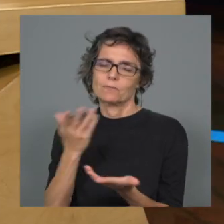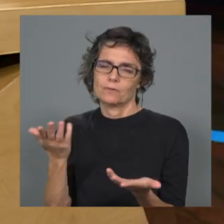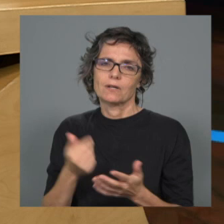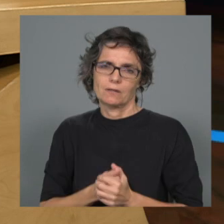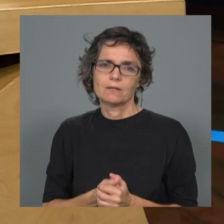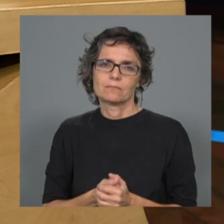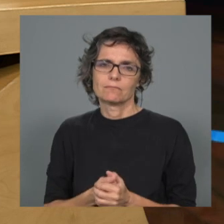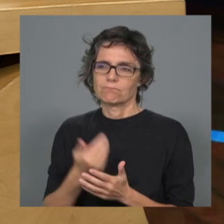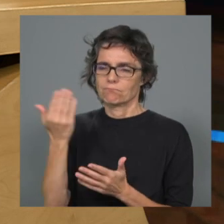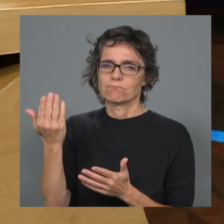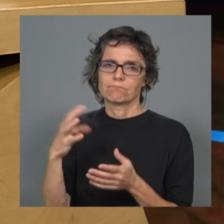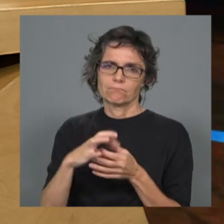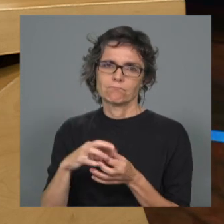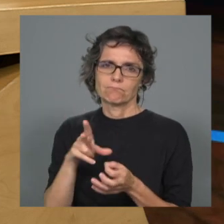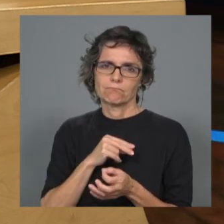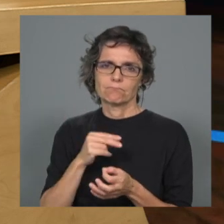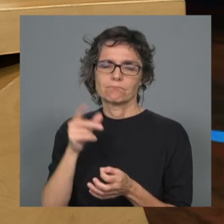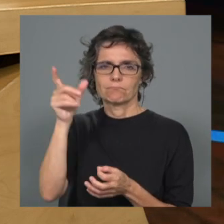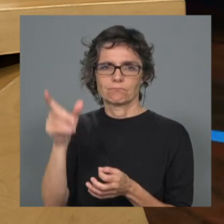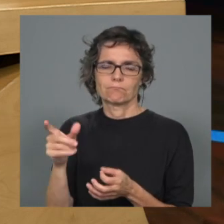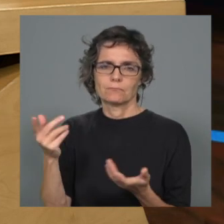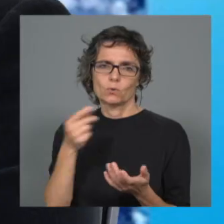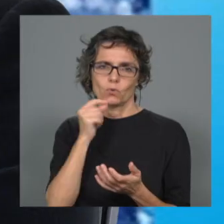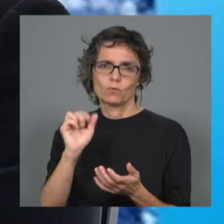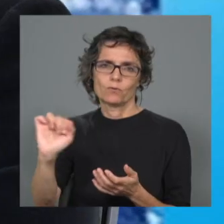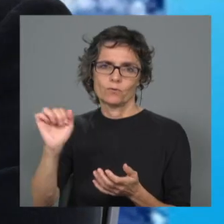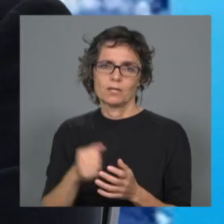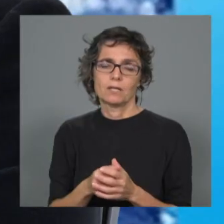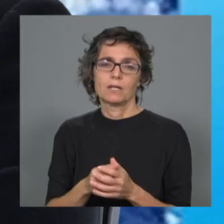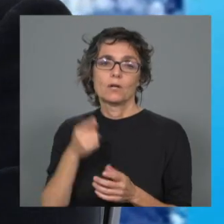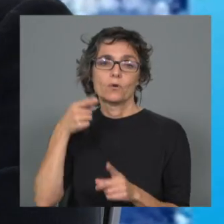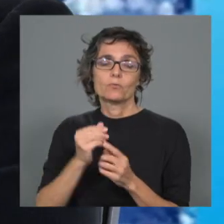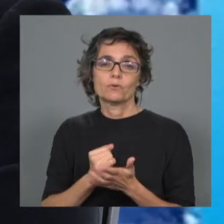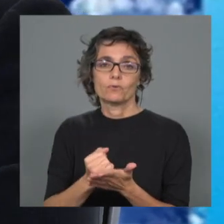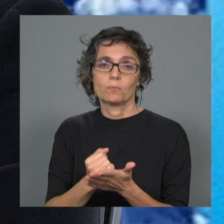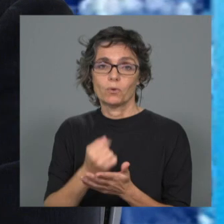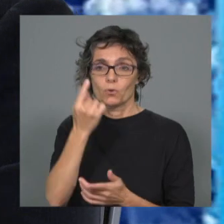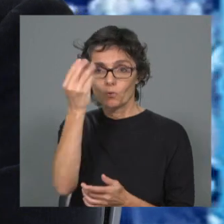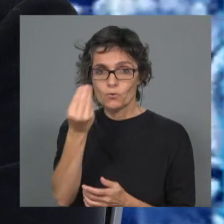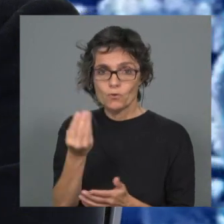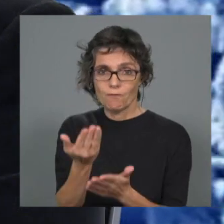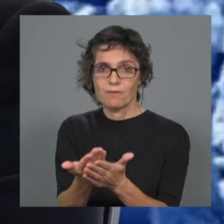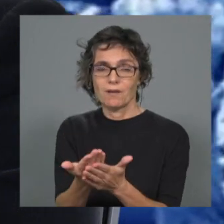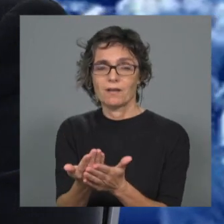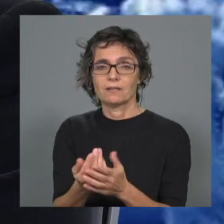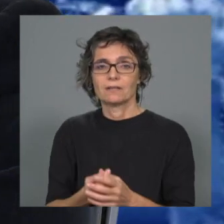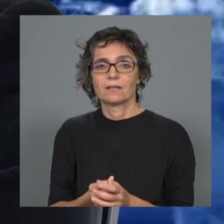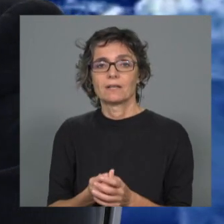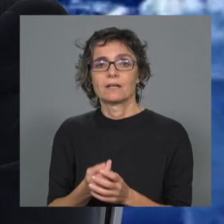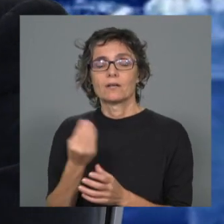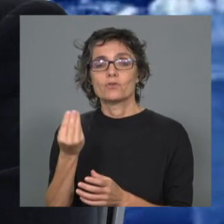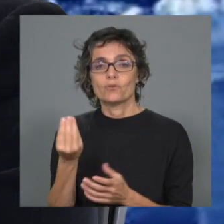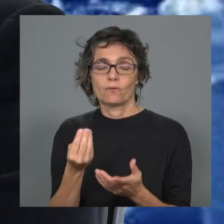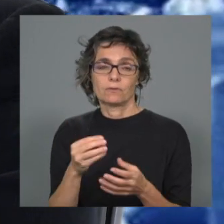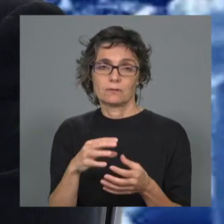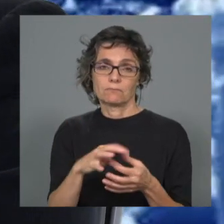Brandão Vasconcelos do que instituir um prémio que apoiasse anualmente um jovem proveniente da Academia